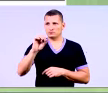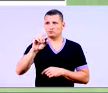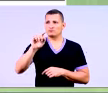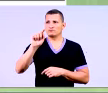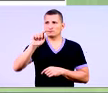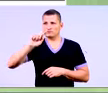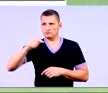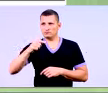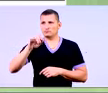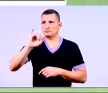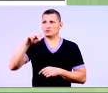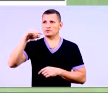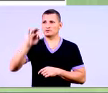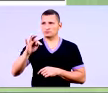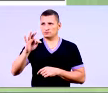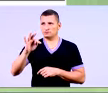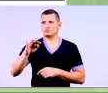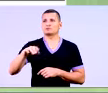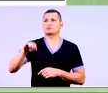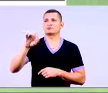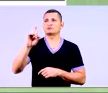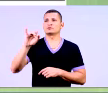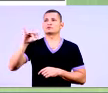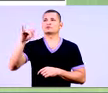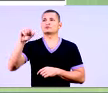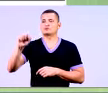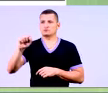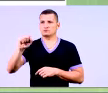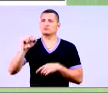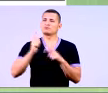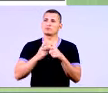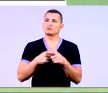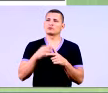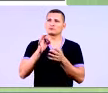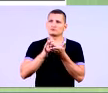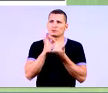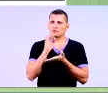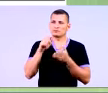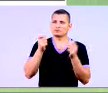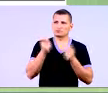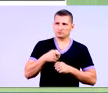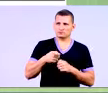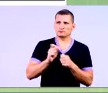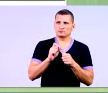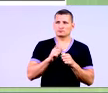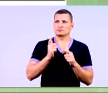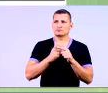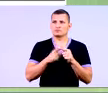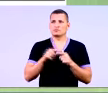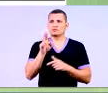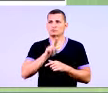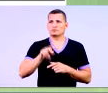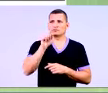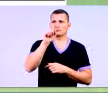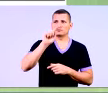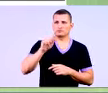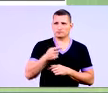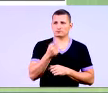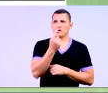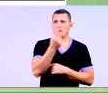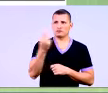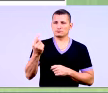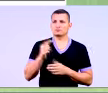java e java utiliza ponto e viu o final de cada uma das suas sentenças de declaração